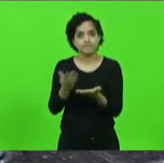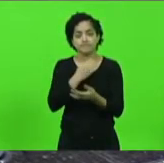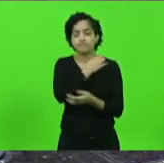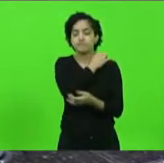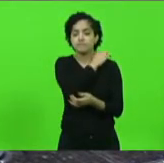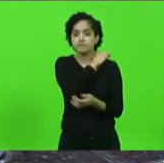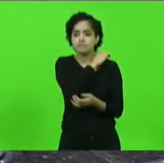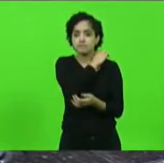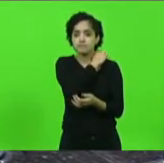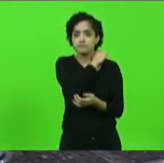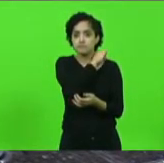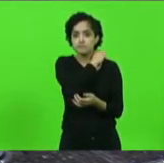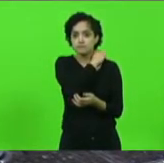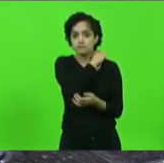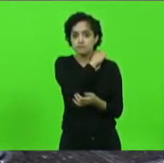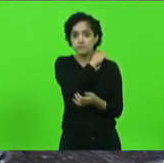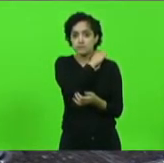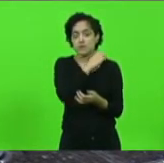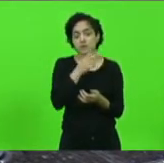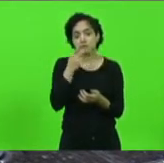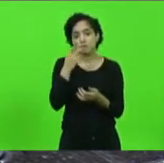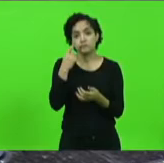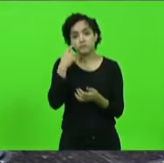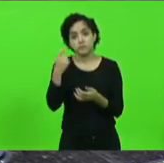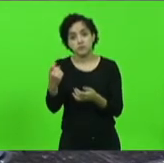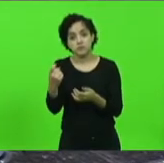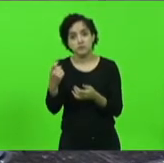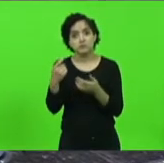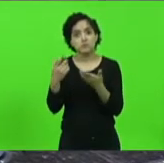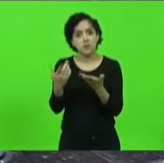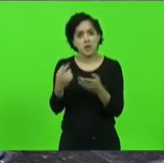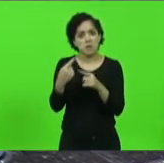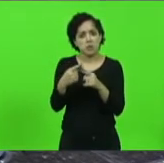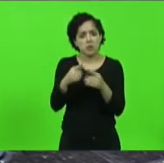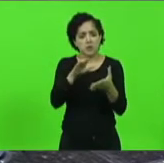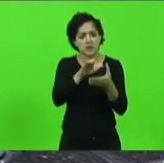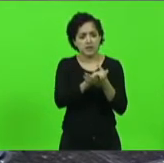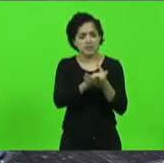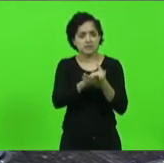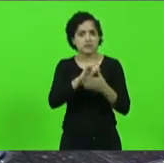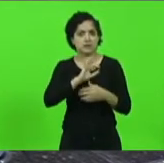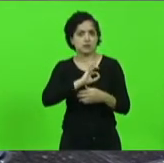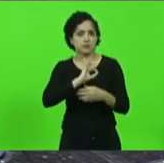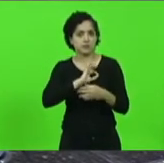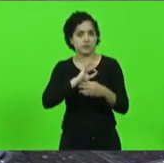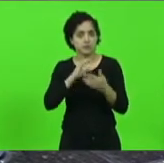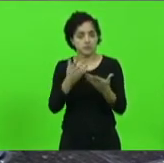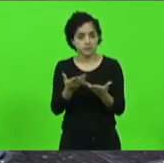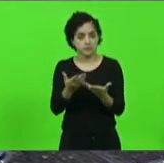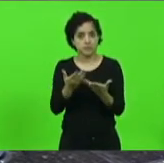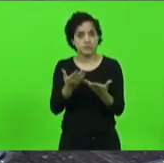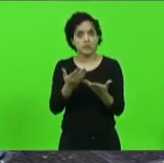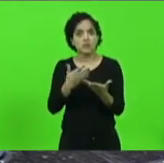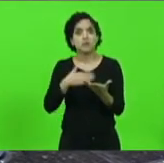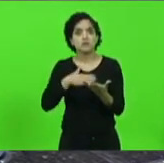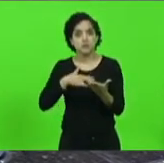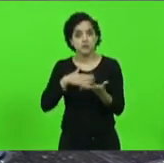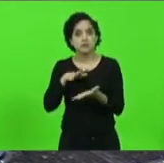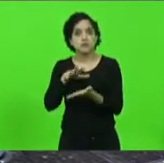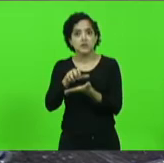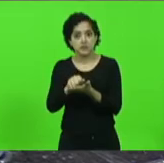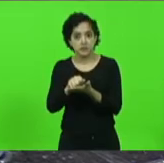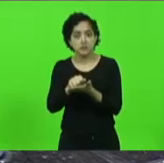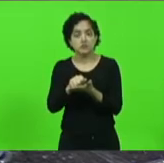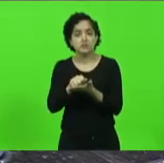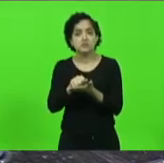30 segundos para concluir, deputado. Dizer que os meus interesses são espúrios porque eu me casei com um oficial. Então, eu gostaria de deixar registrado em